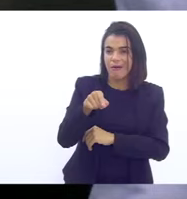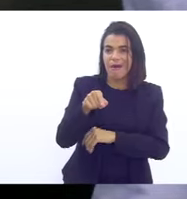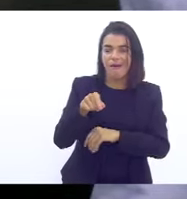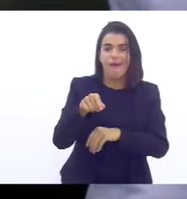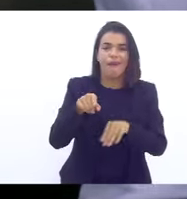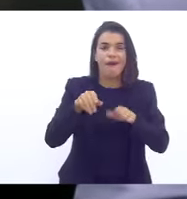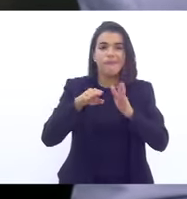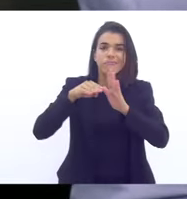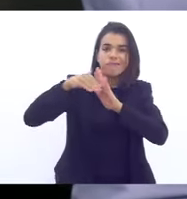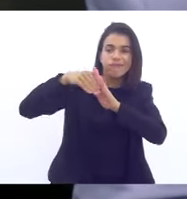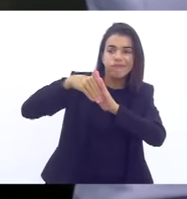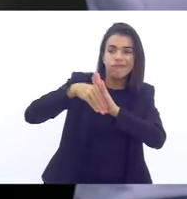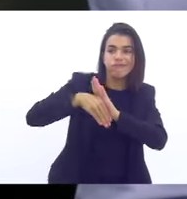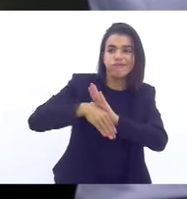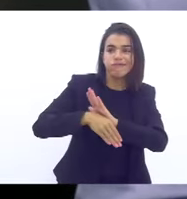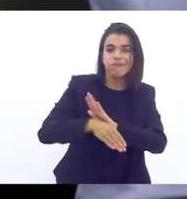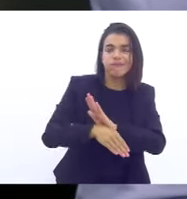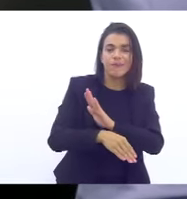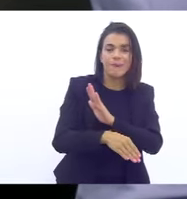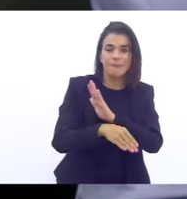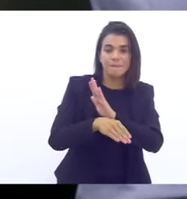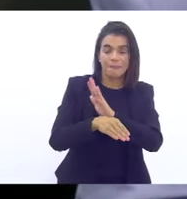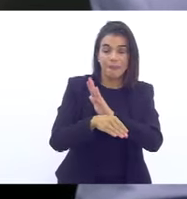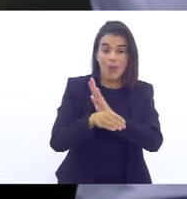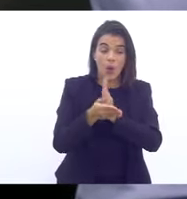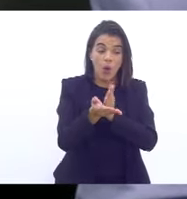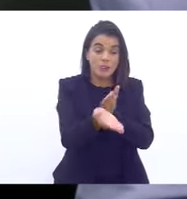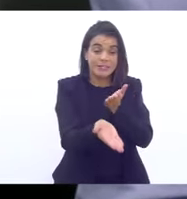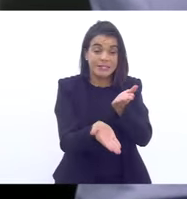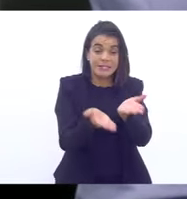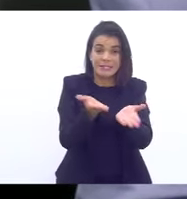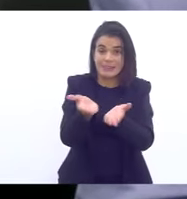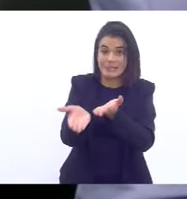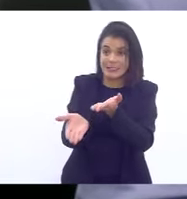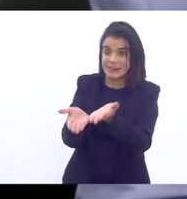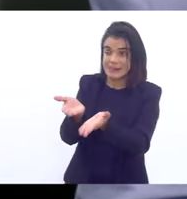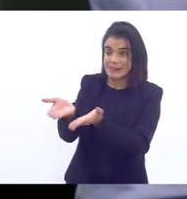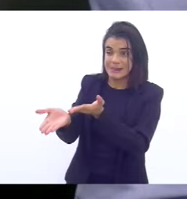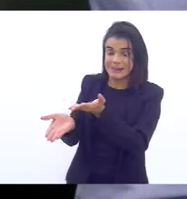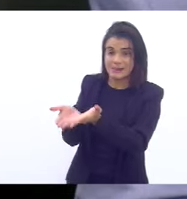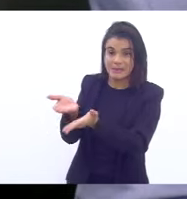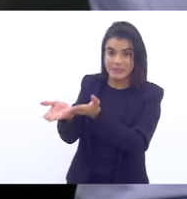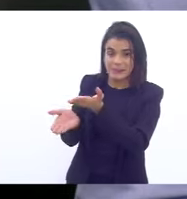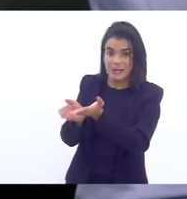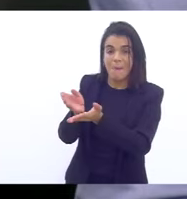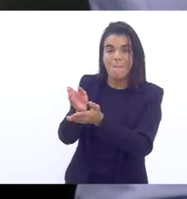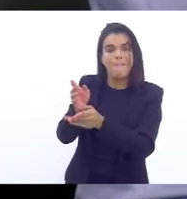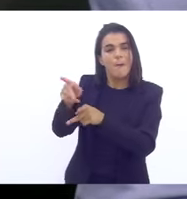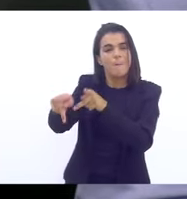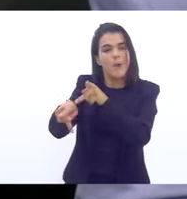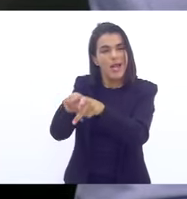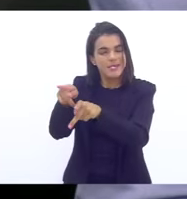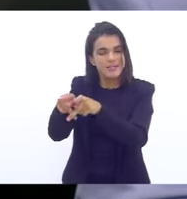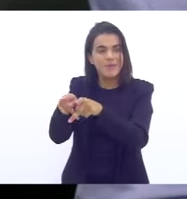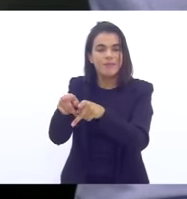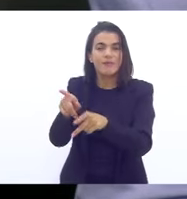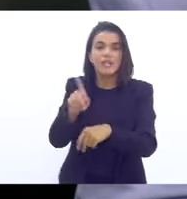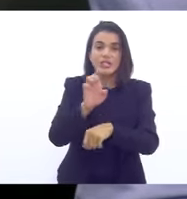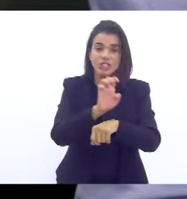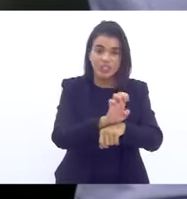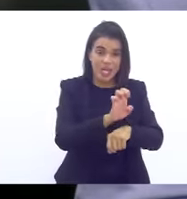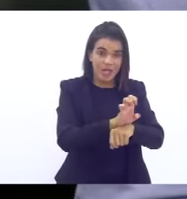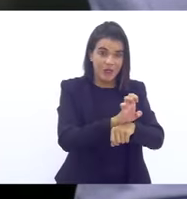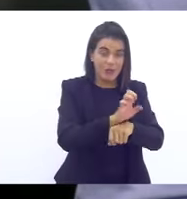desnível, onde a prestação de serviço é feita nos estados e